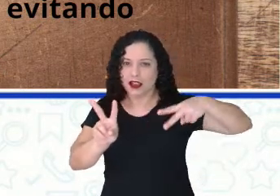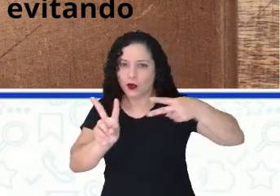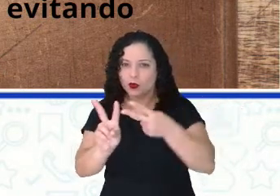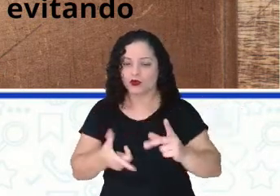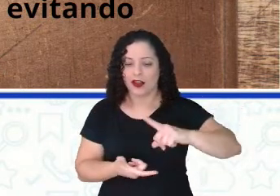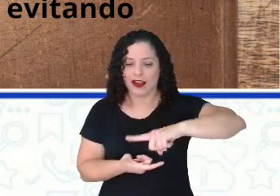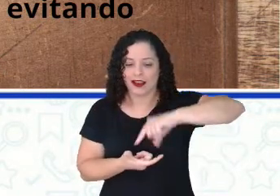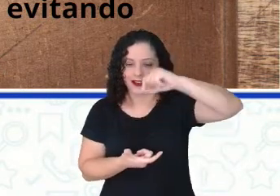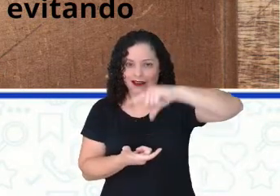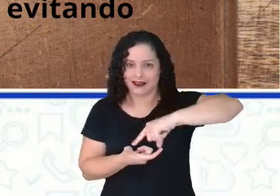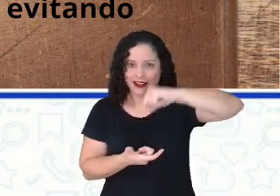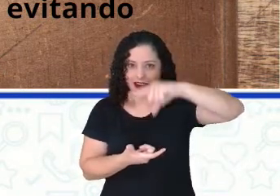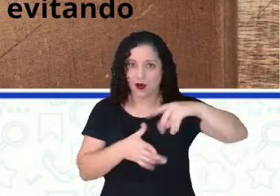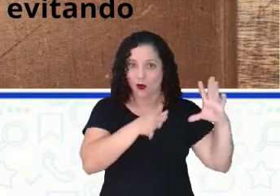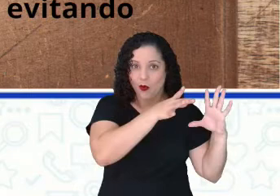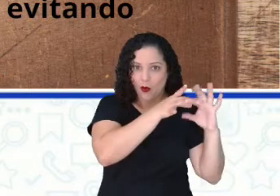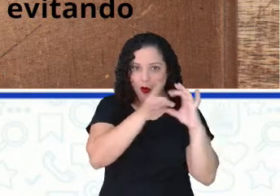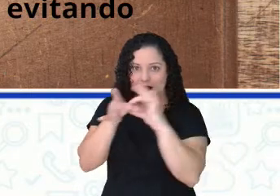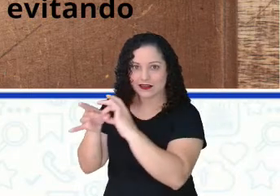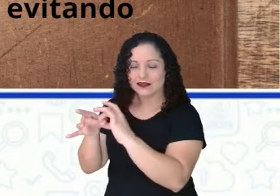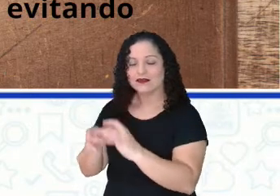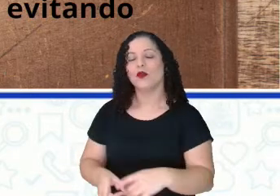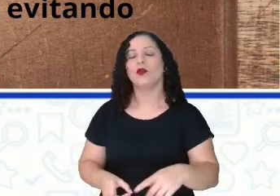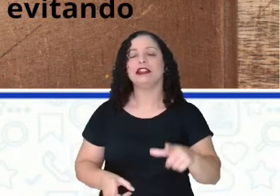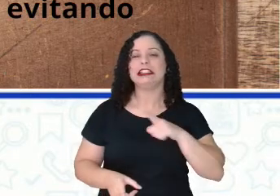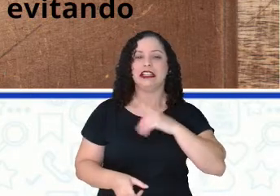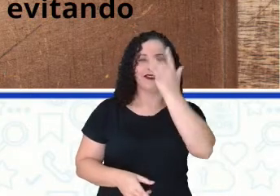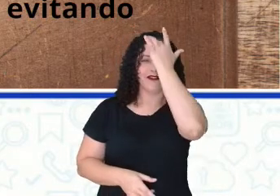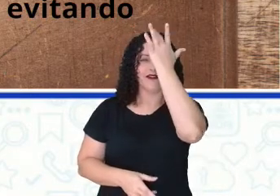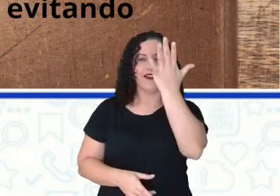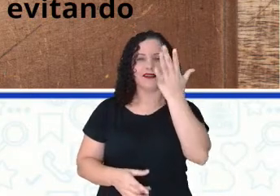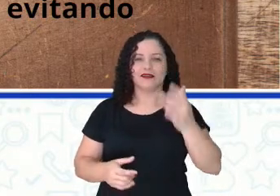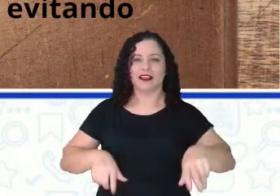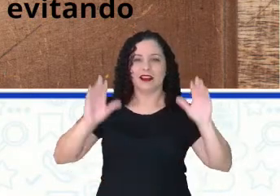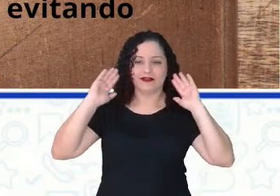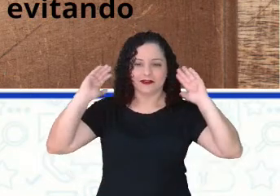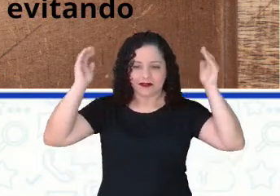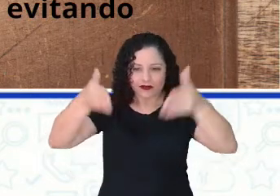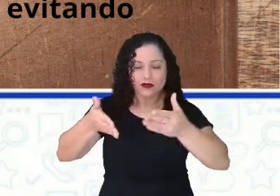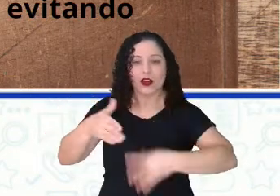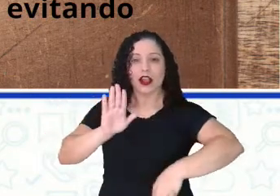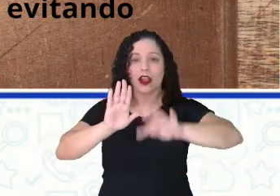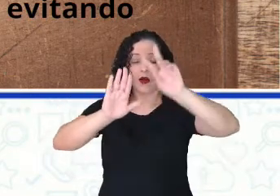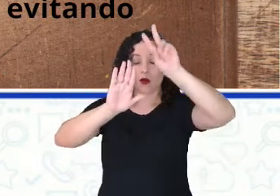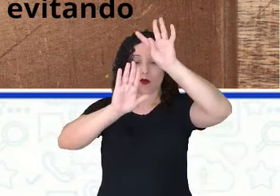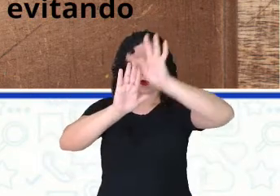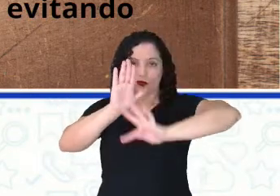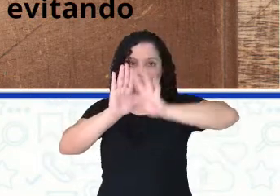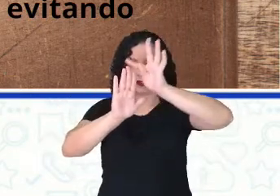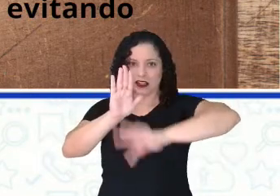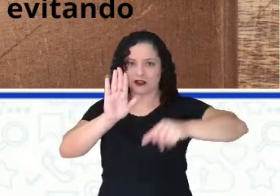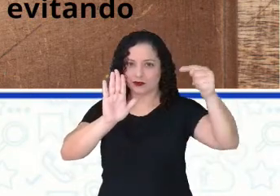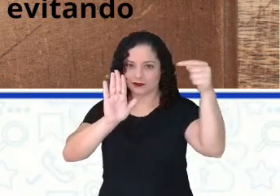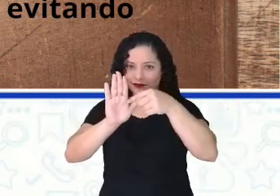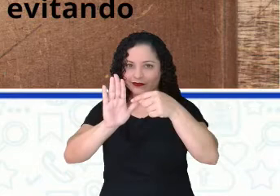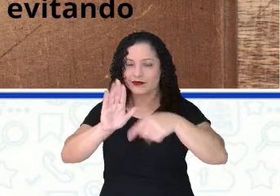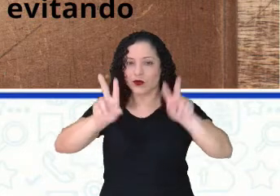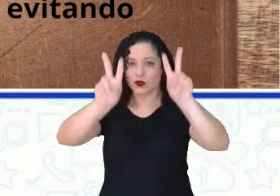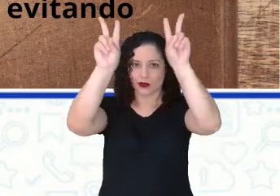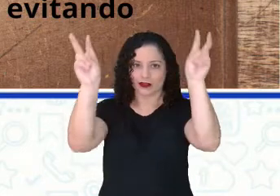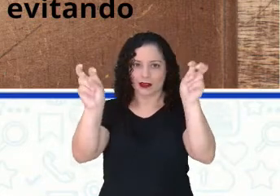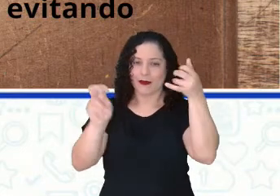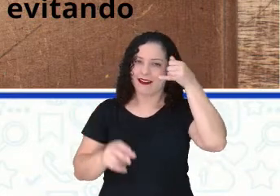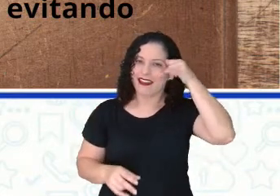lexical que permite a abordagem de um tema, evitando repetições